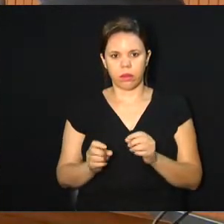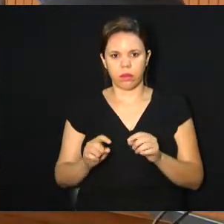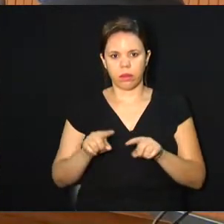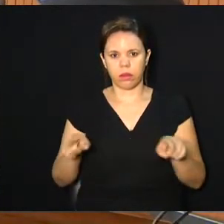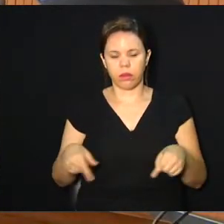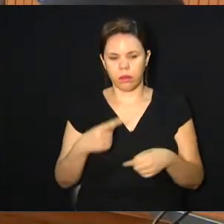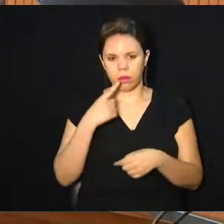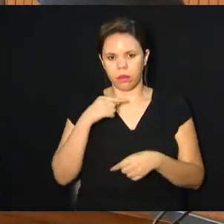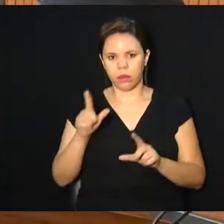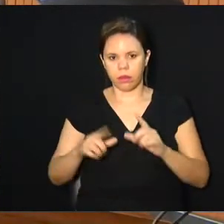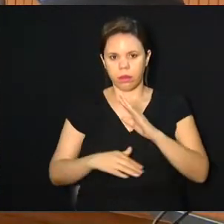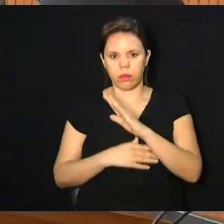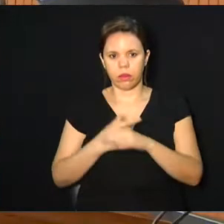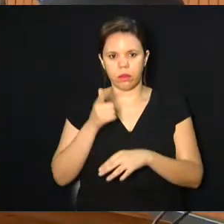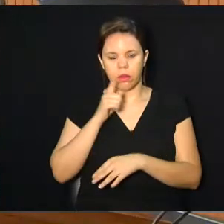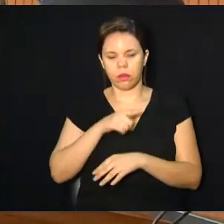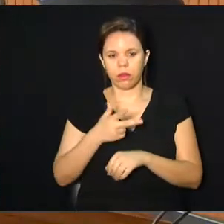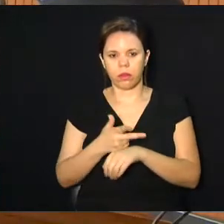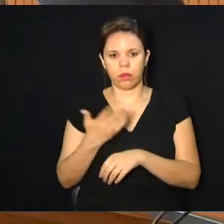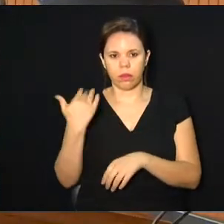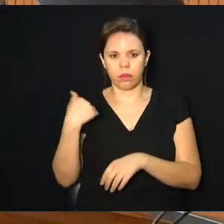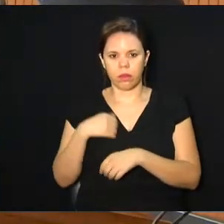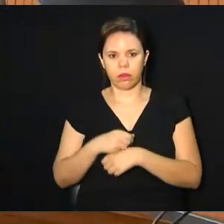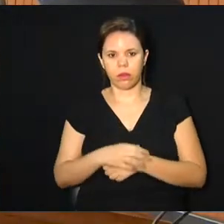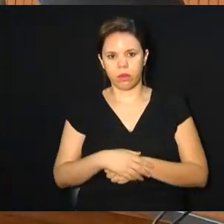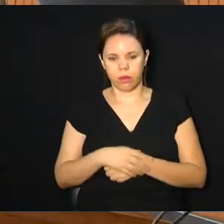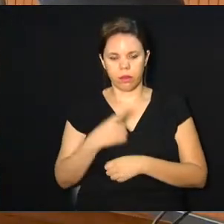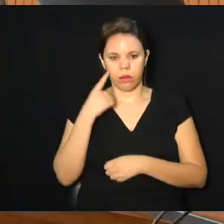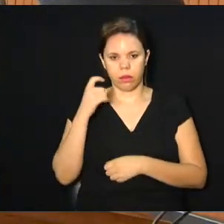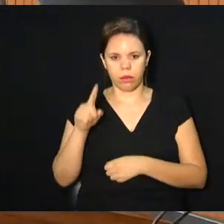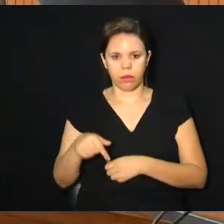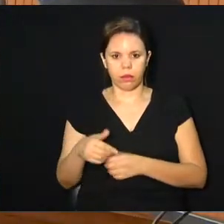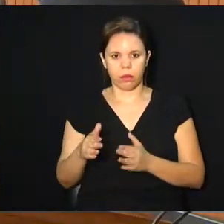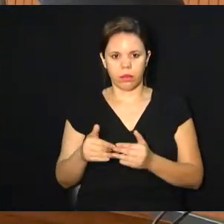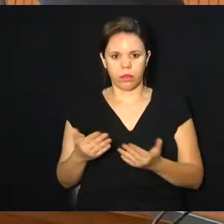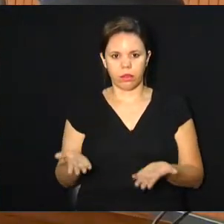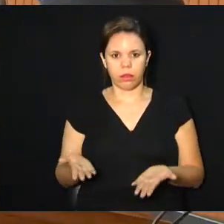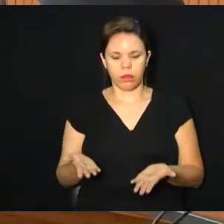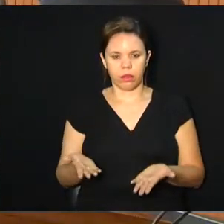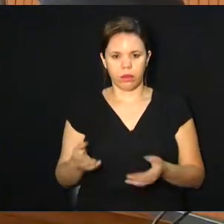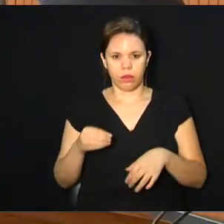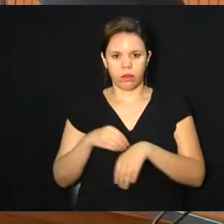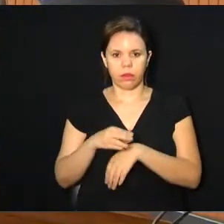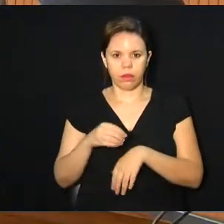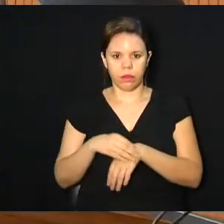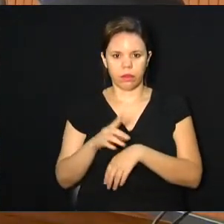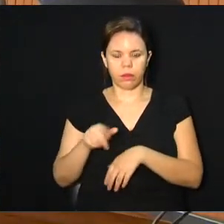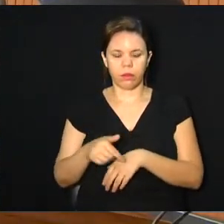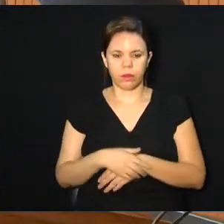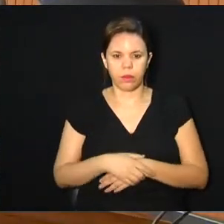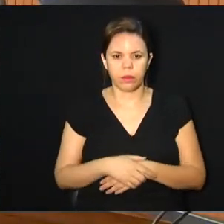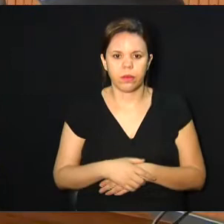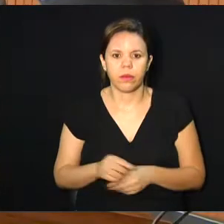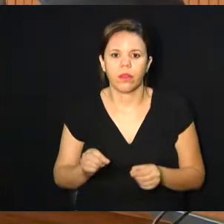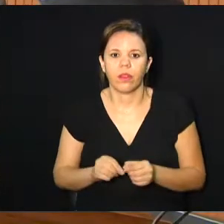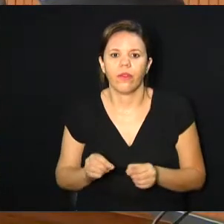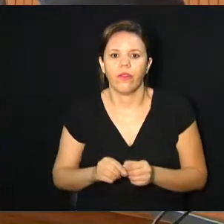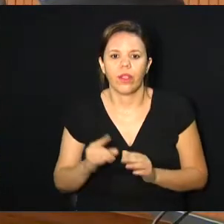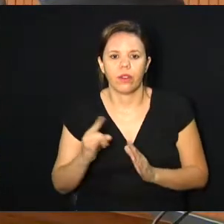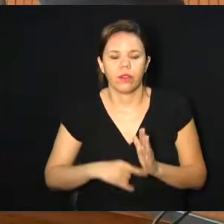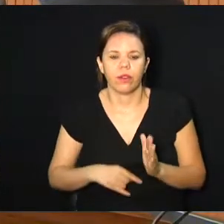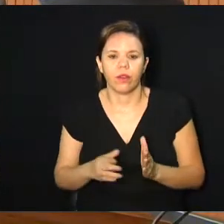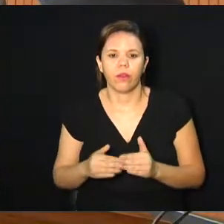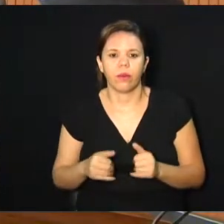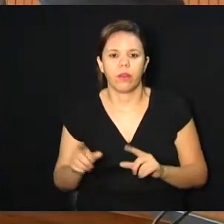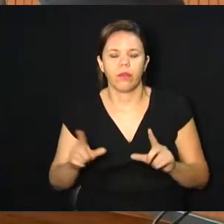TV Câmara acho que conseguiu gravar e registrar. Acho que seria interessante pedir. Eu vou transmitir, eu faço um ofício à